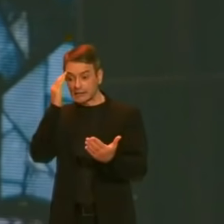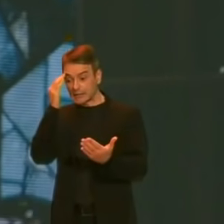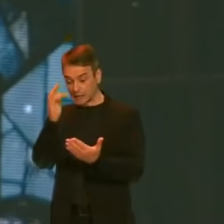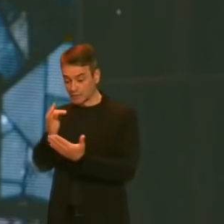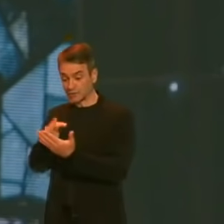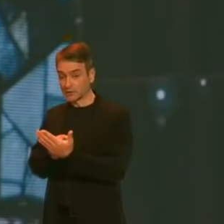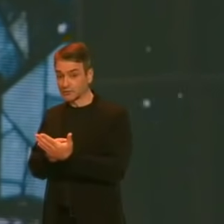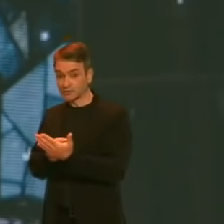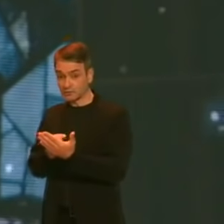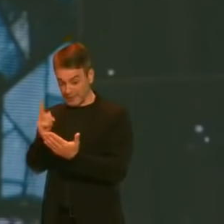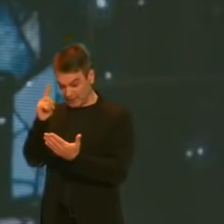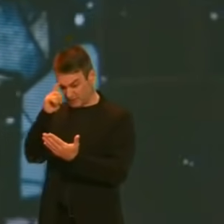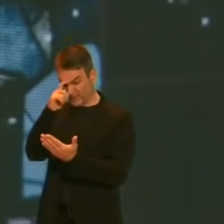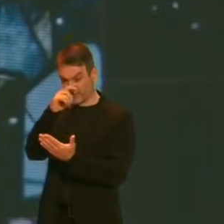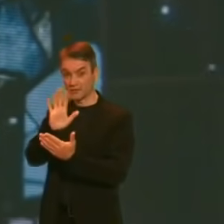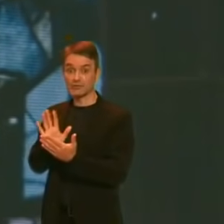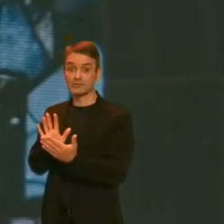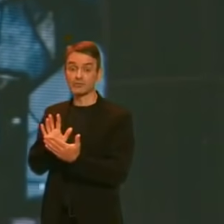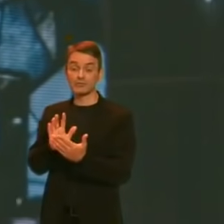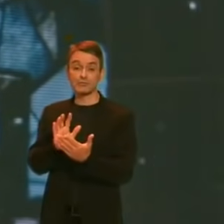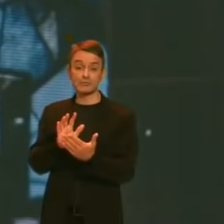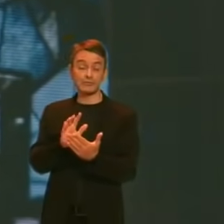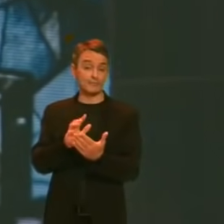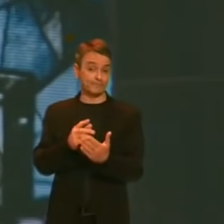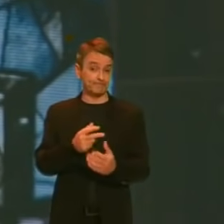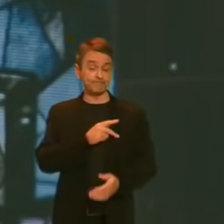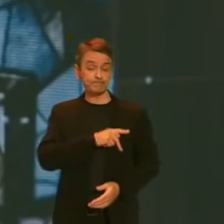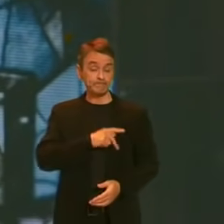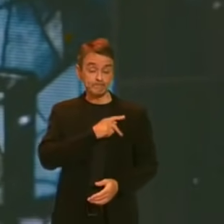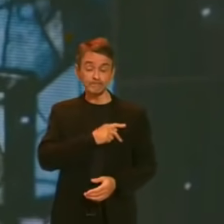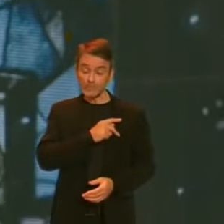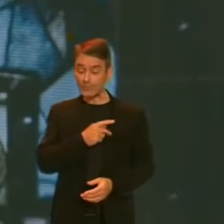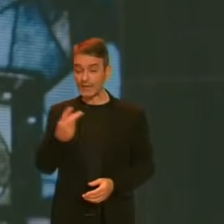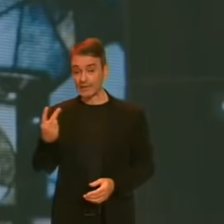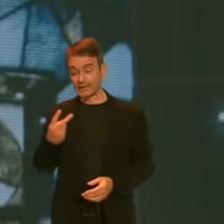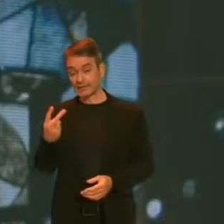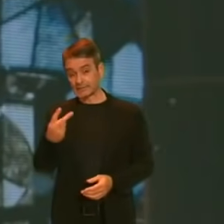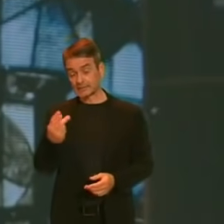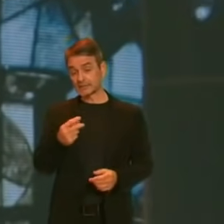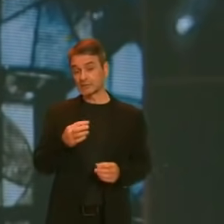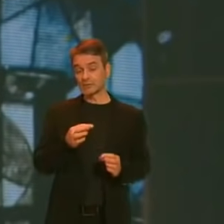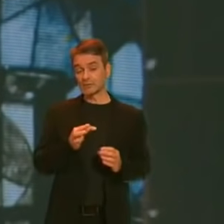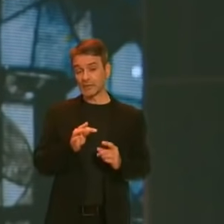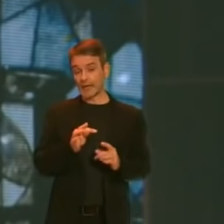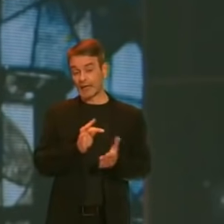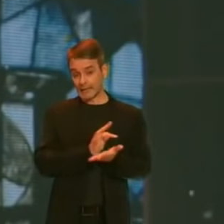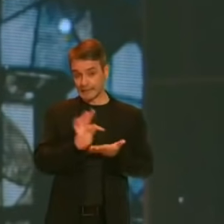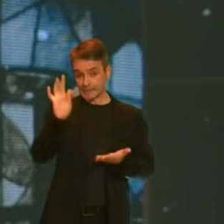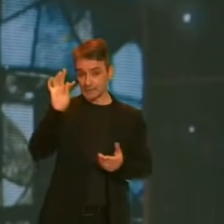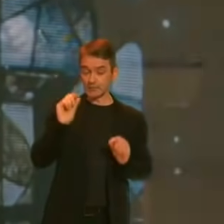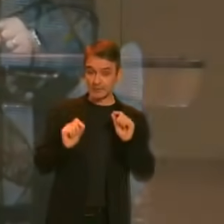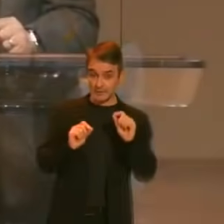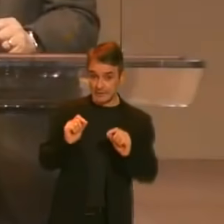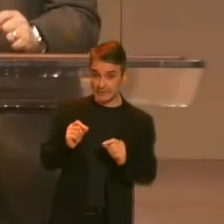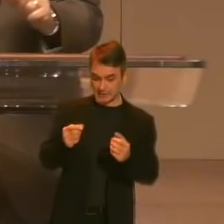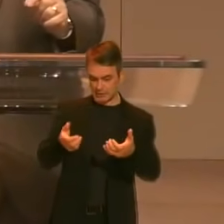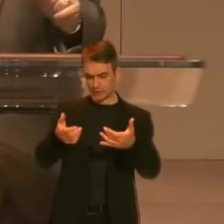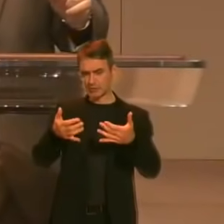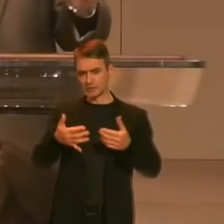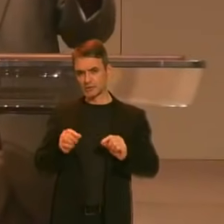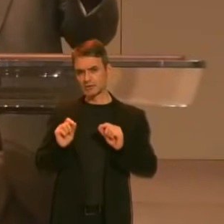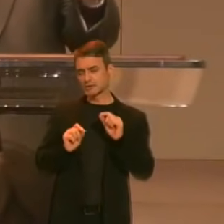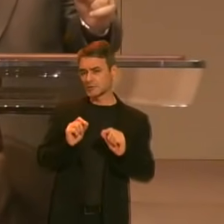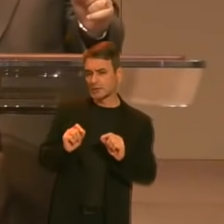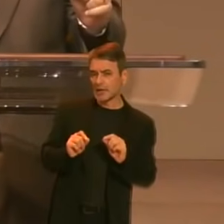vai nos ensinar em 2 Tessalonicenses, capítulo 2, versículos de 6 em diante, o seguinte: e